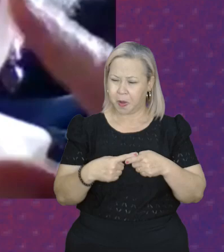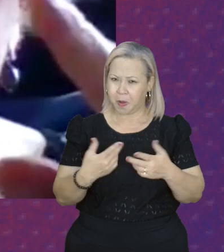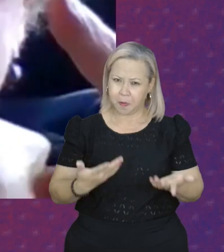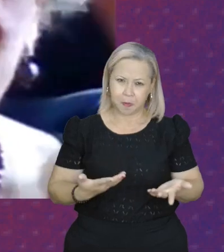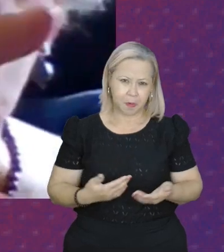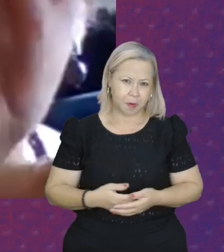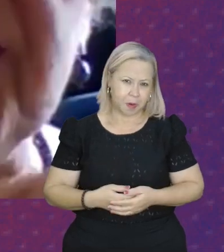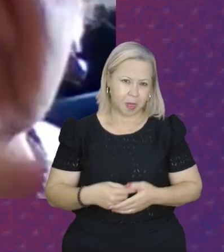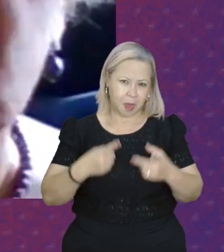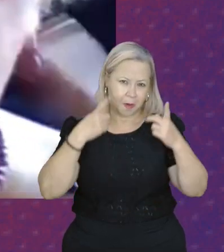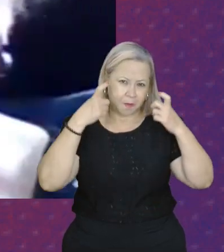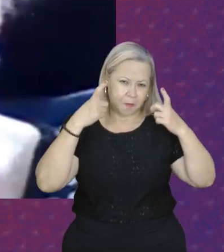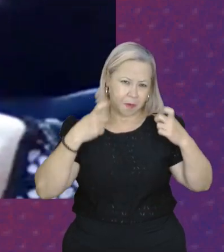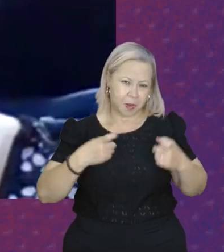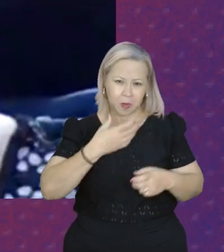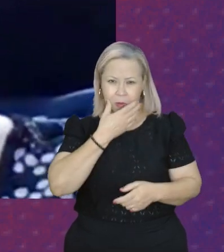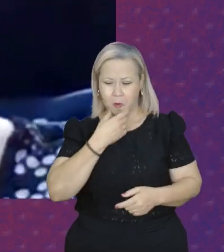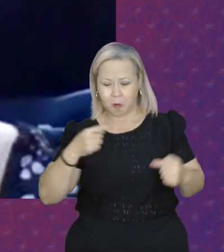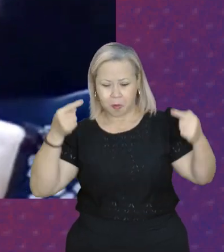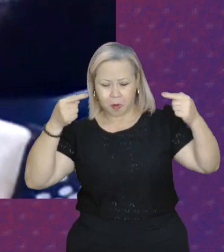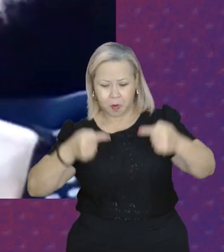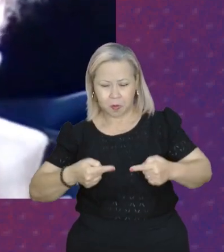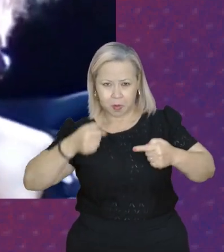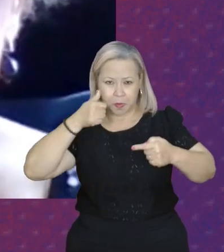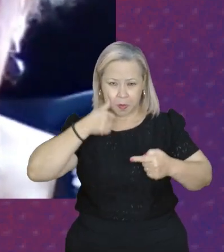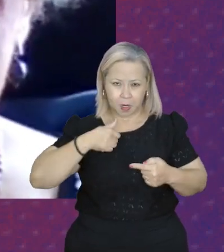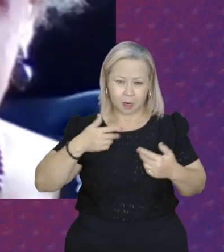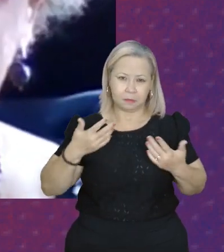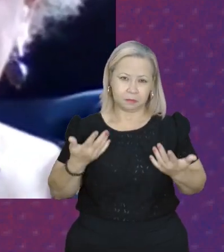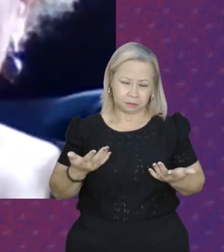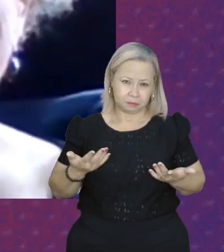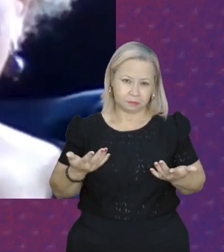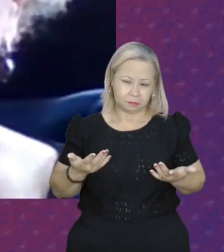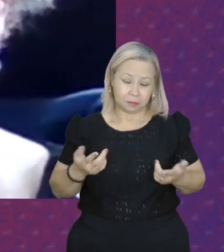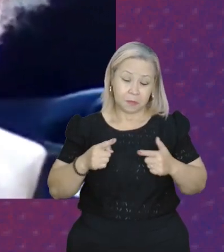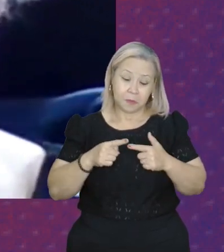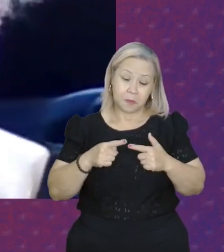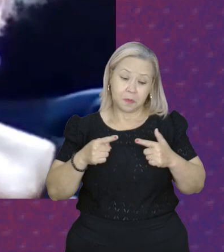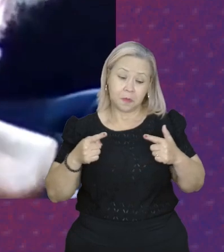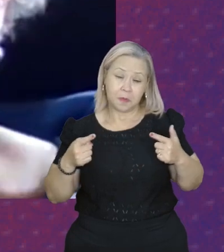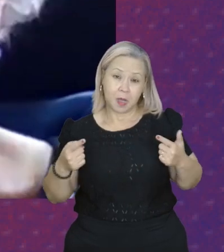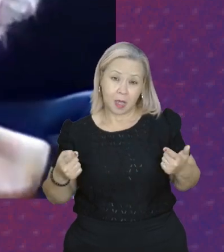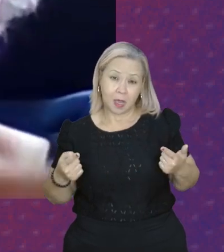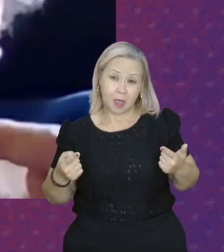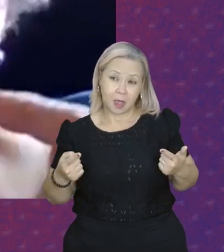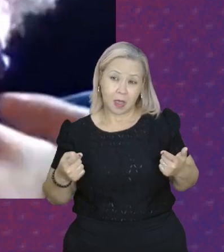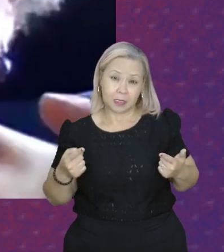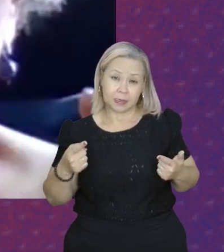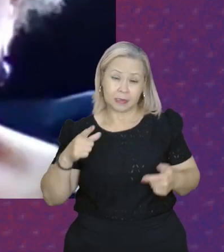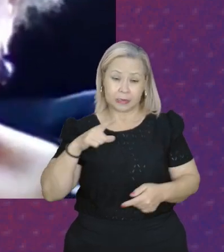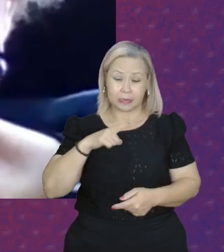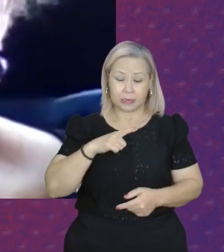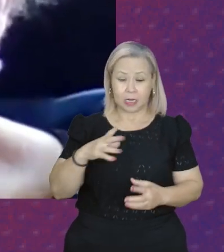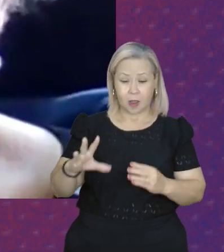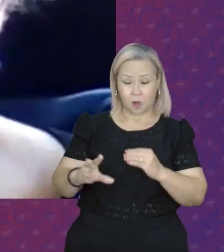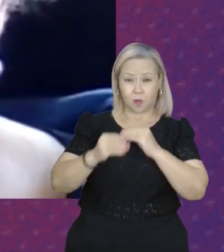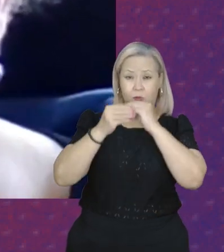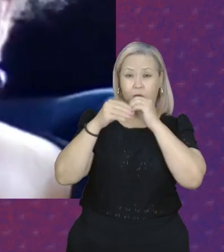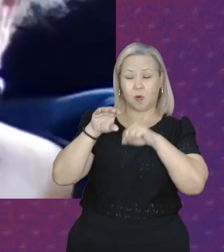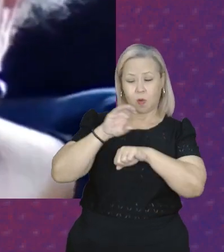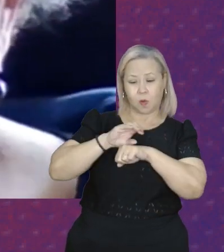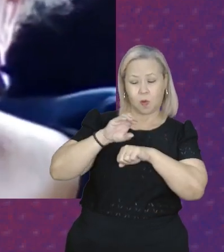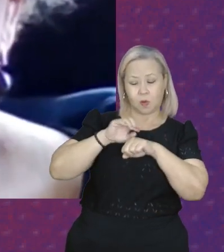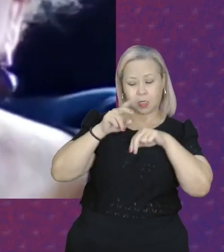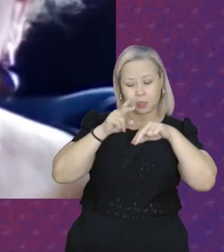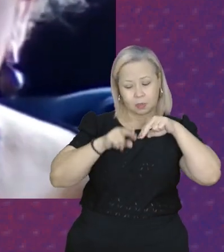é a violência do homem contra a mulher, mas, ao incluirmos o conceito de